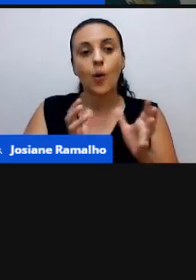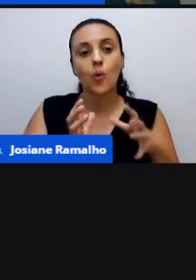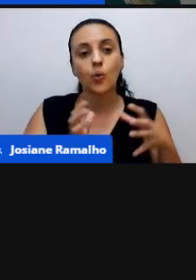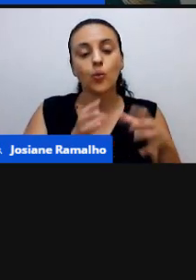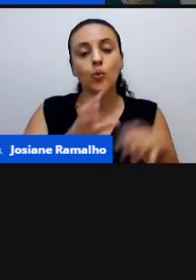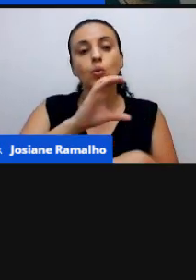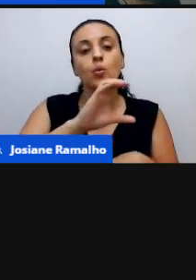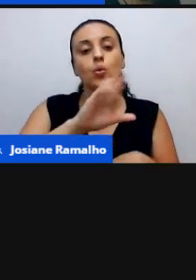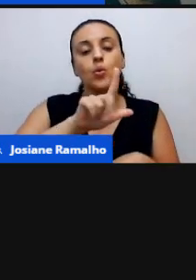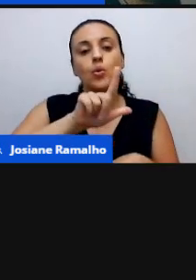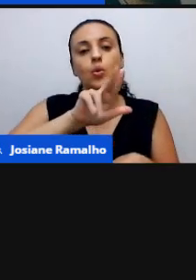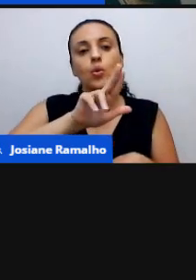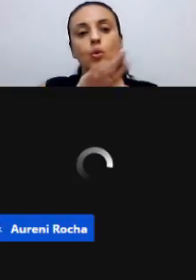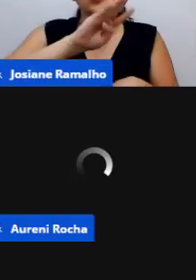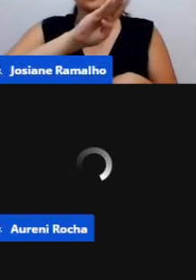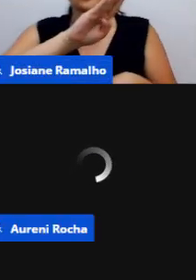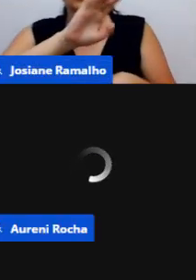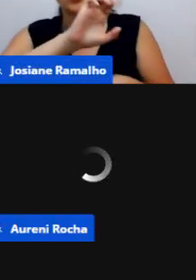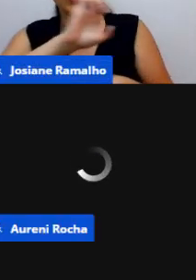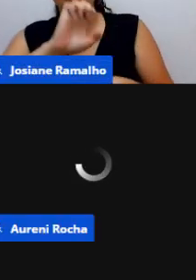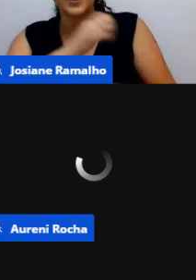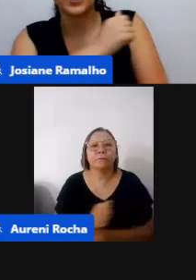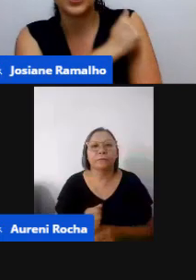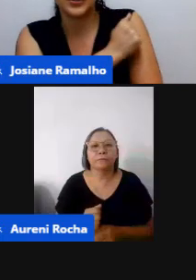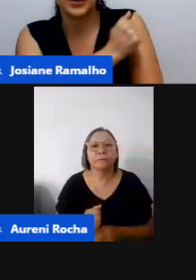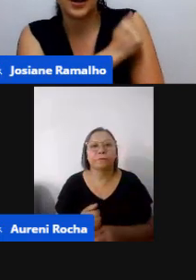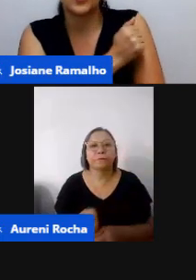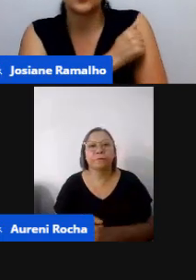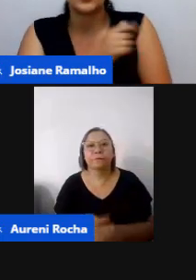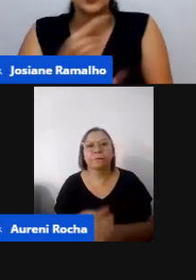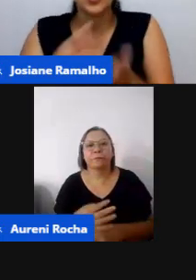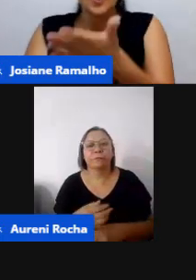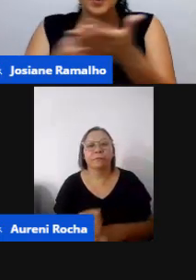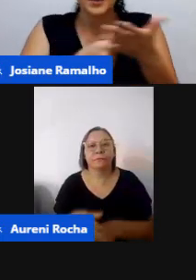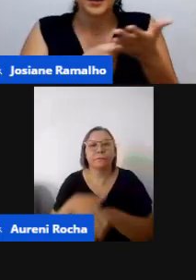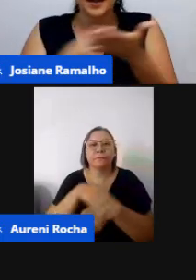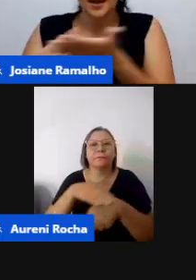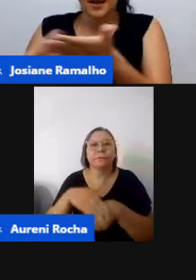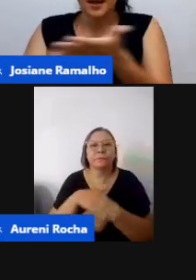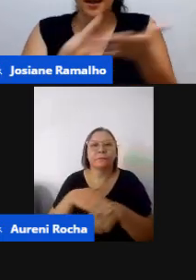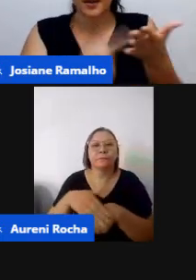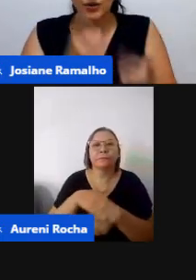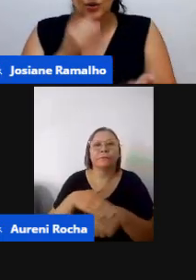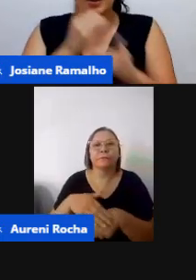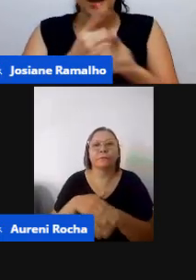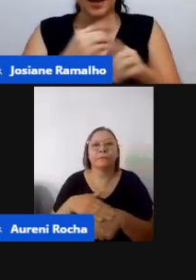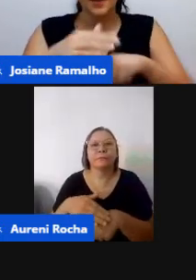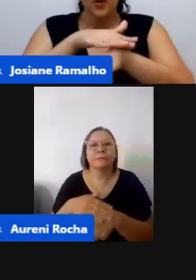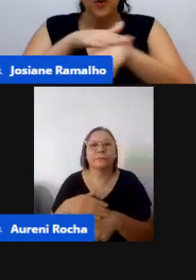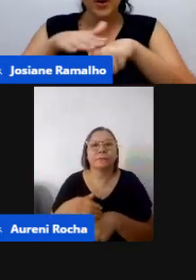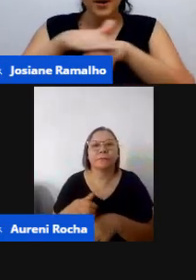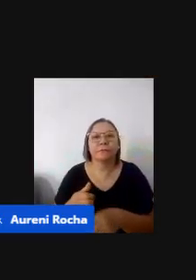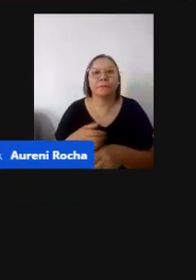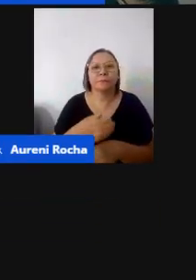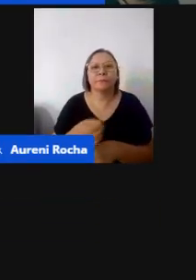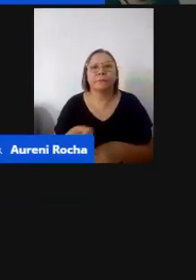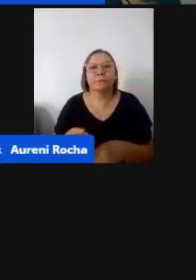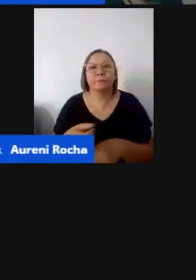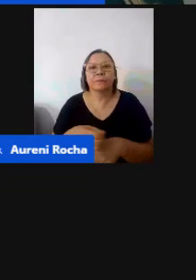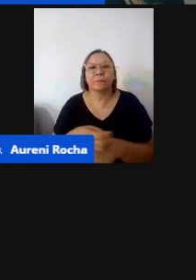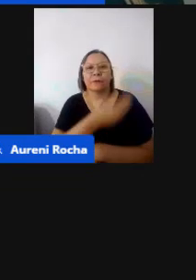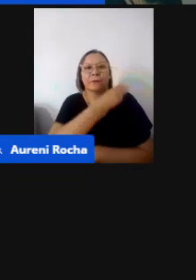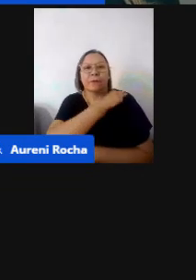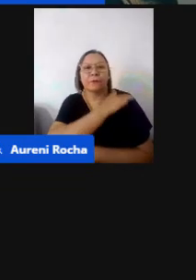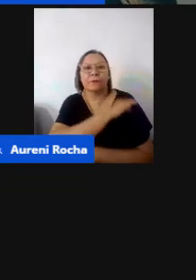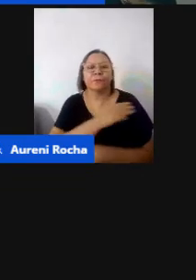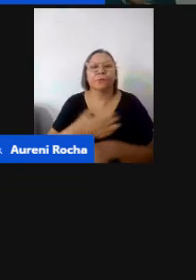alunos que promovem encontros de conversação. Então, os alunos do ensino médio têm a oportunidade de conversar